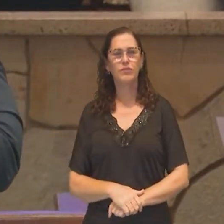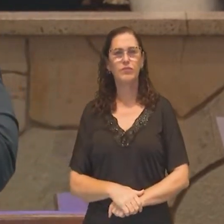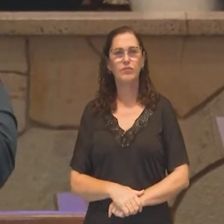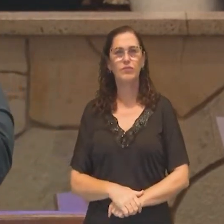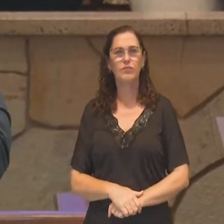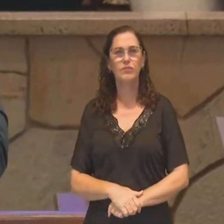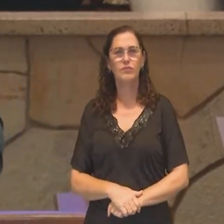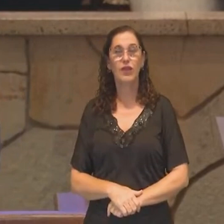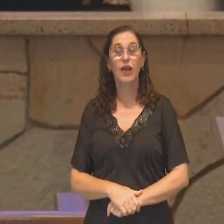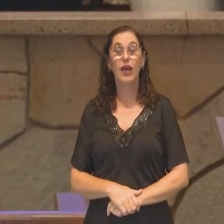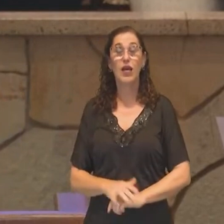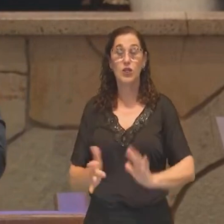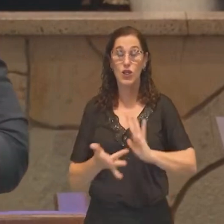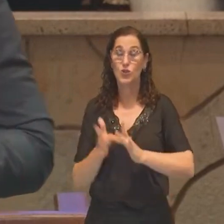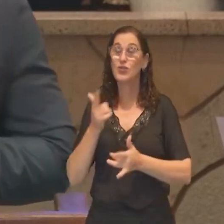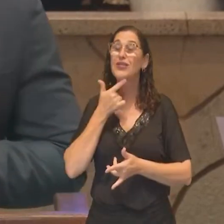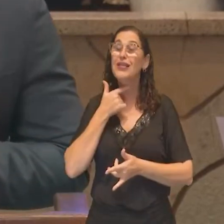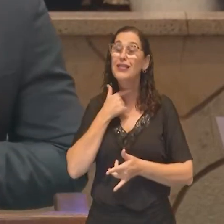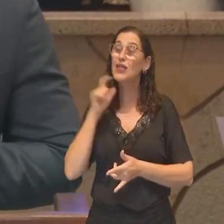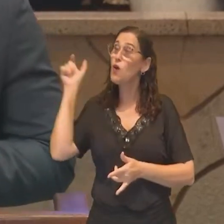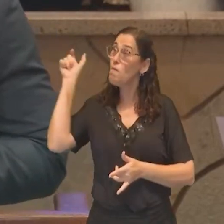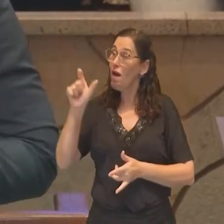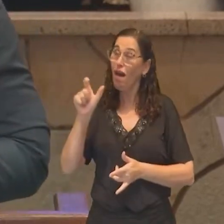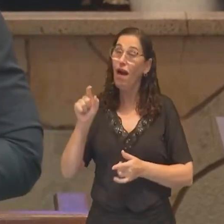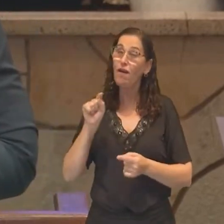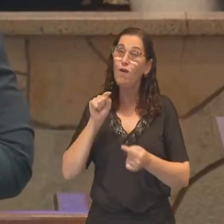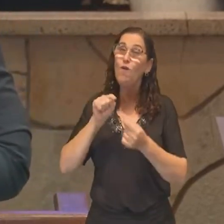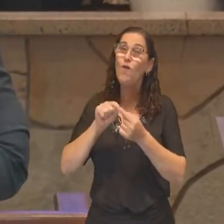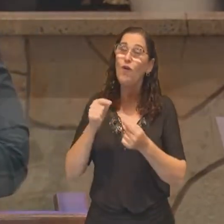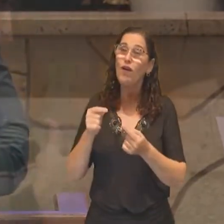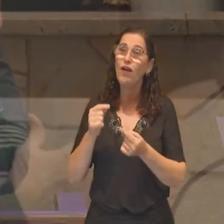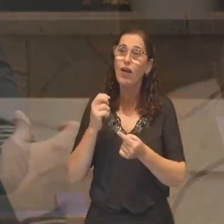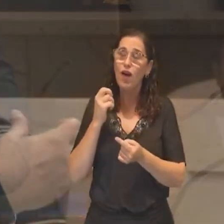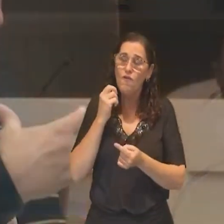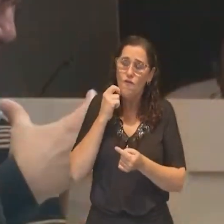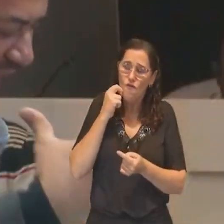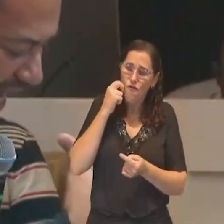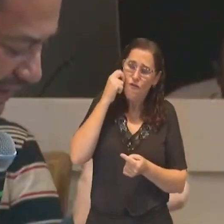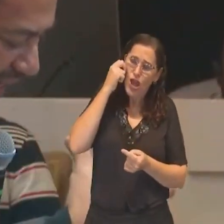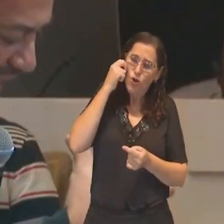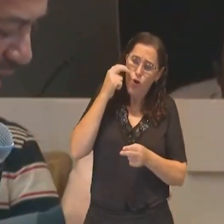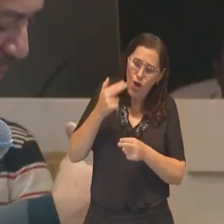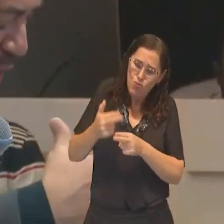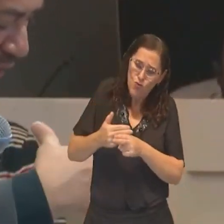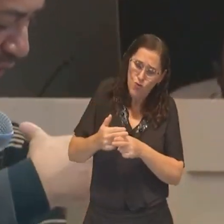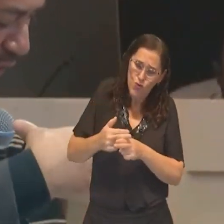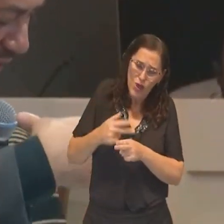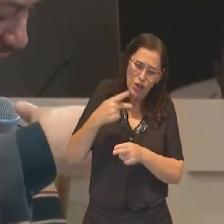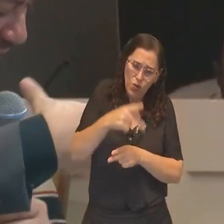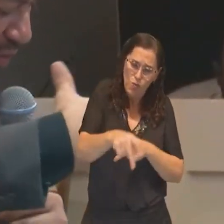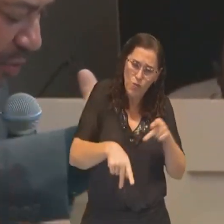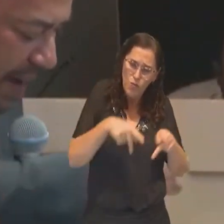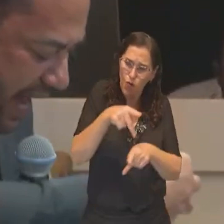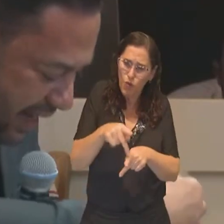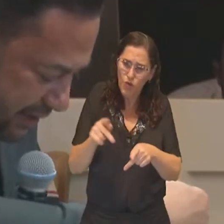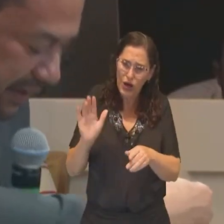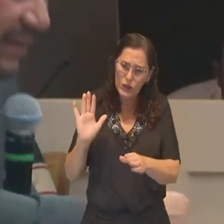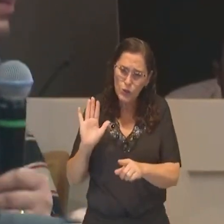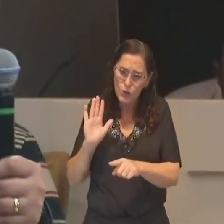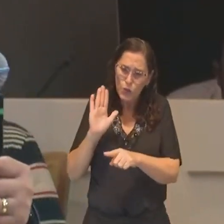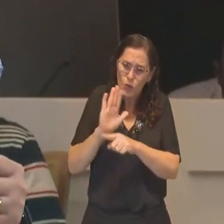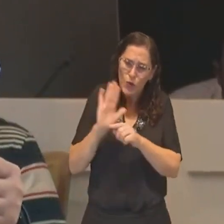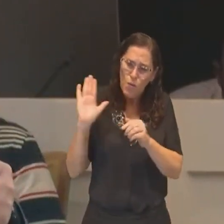O desejo de Jesus, conforme essa palavra, é que a vergonha, a nudez daquele povo fosse